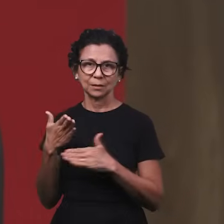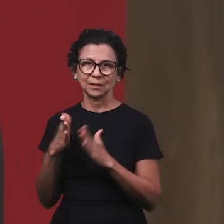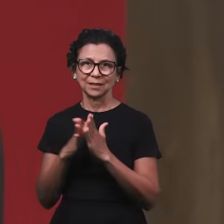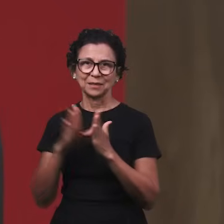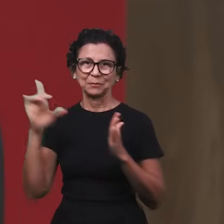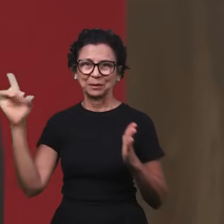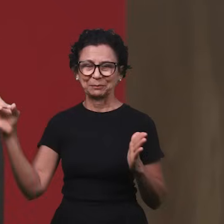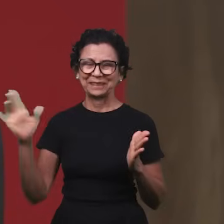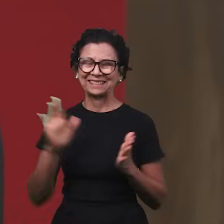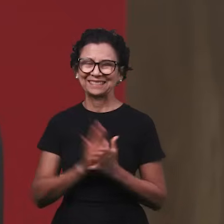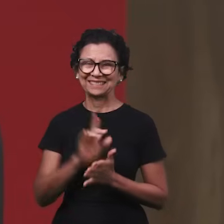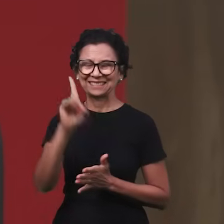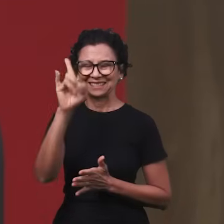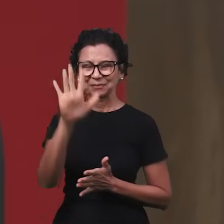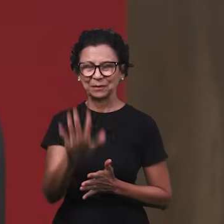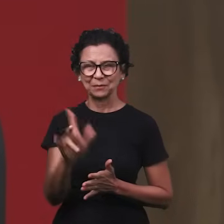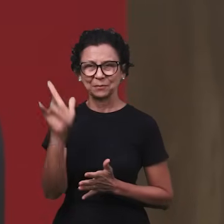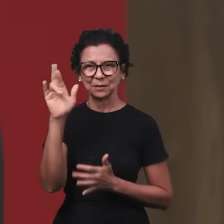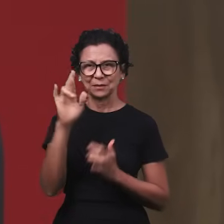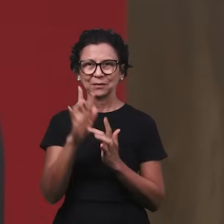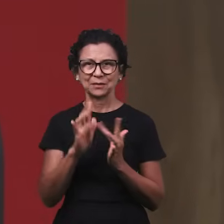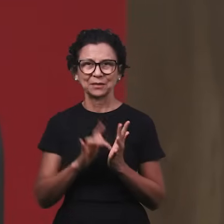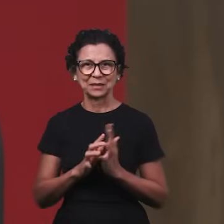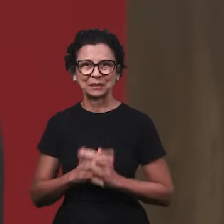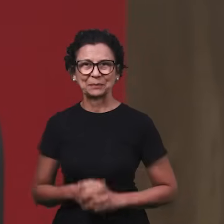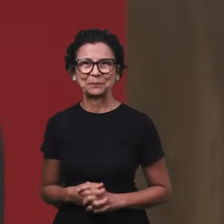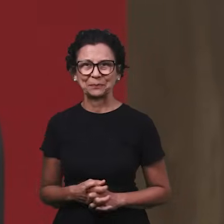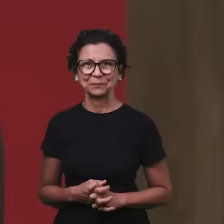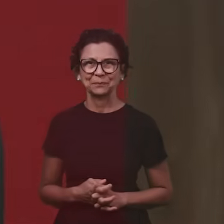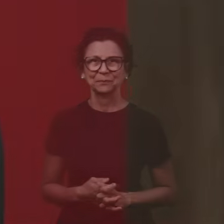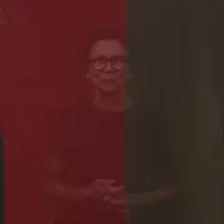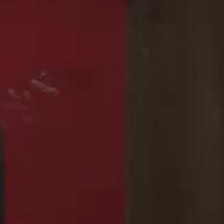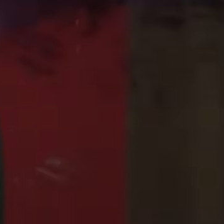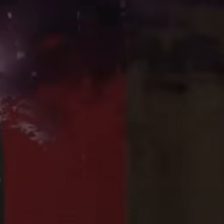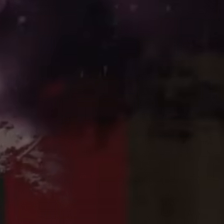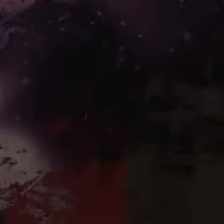à palavra de Deus. Que o Senhor te abençoe. A paz do Senhor Jesus.